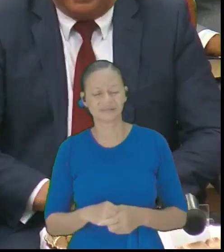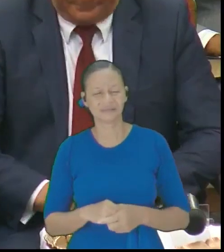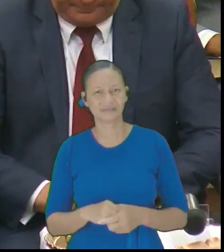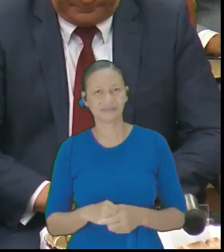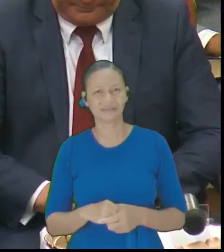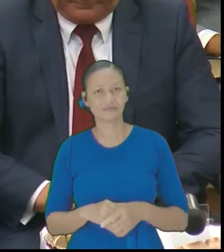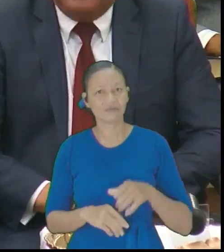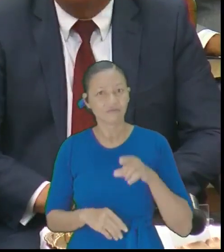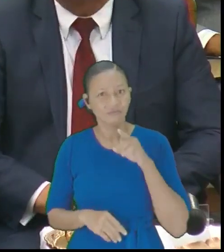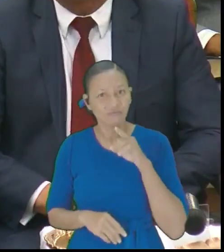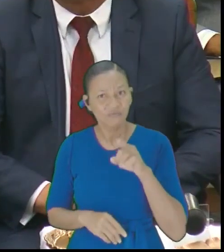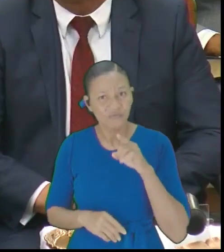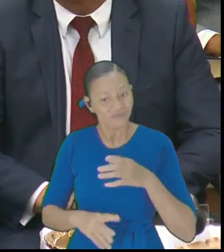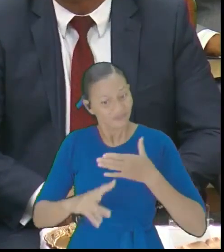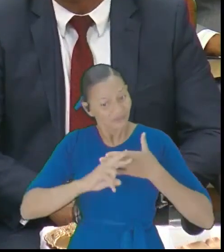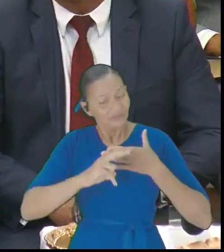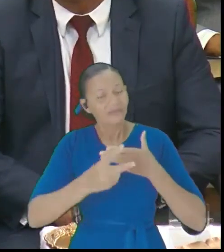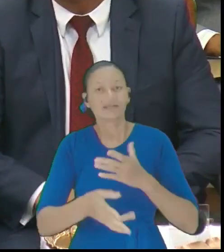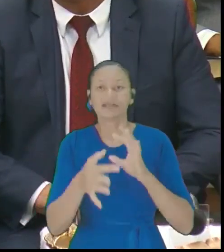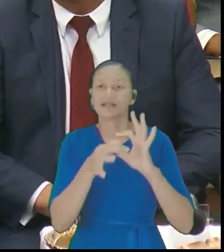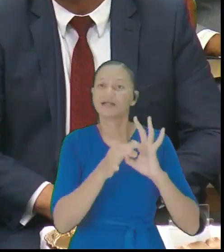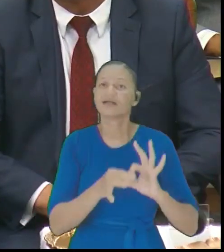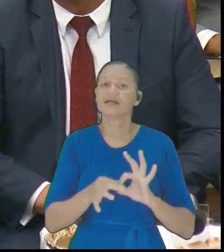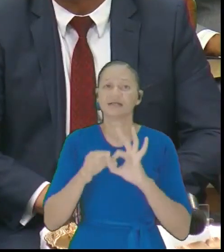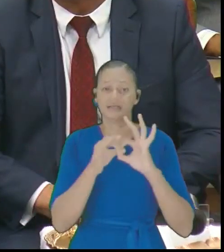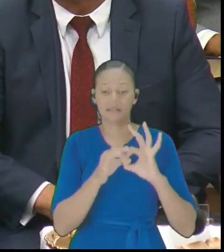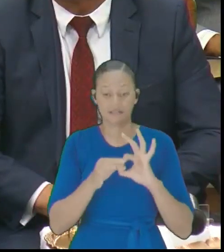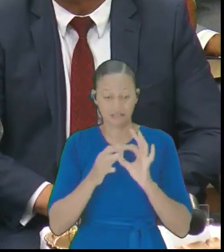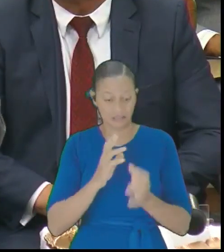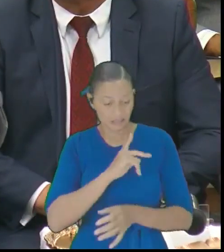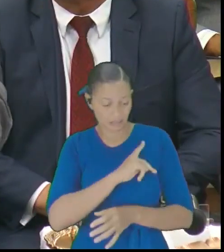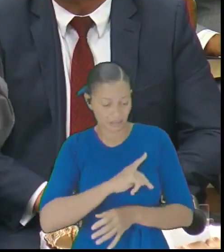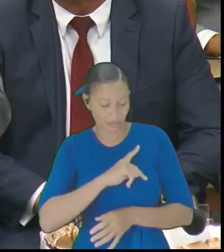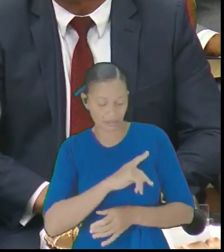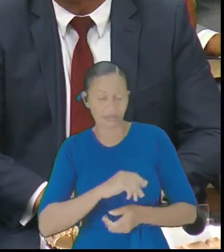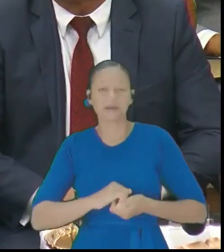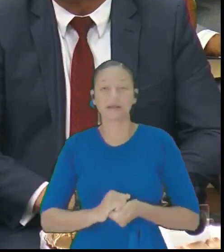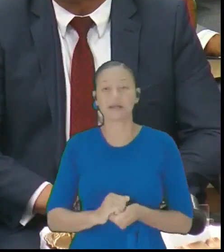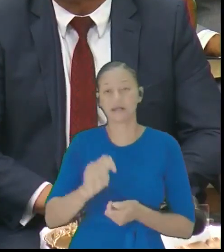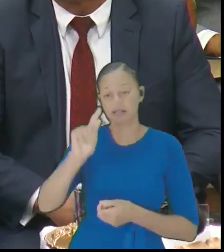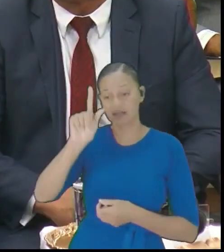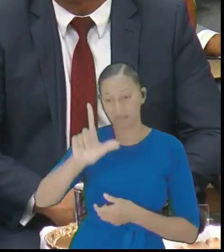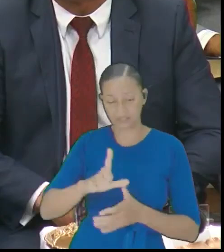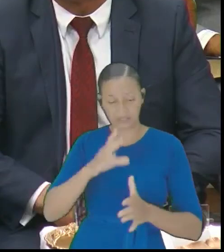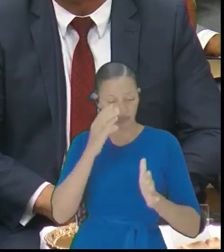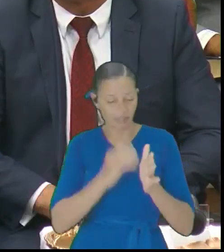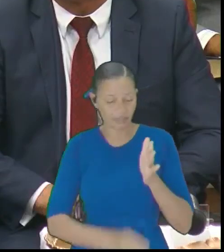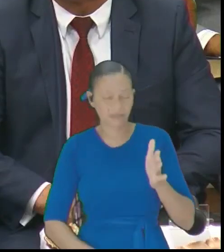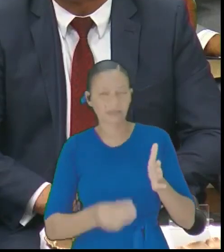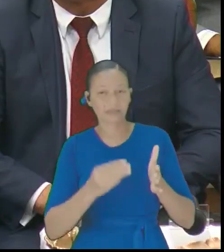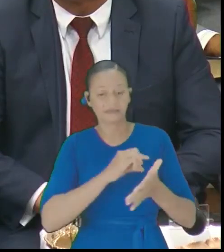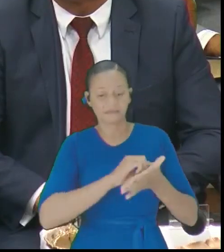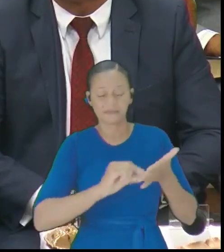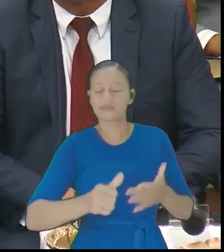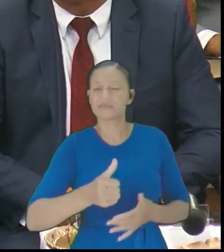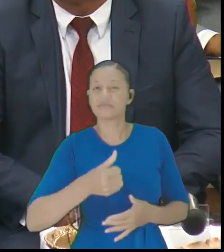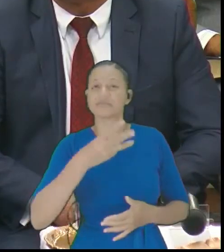Isso é fruto daquela aliança. Paulo diz aos Gálatas, lá no capítulo 3, verso